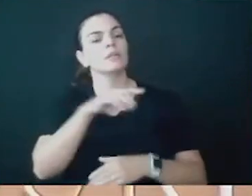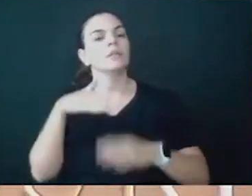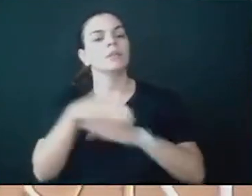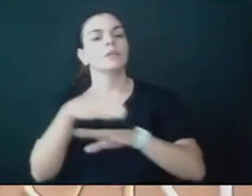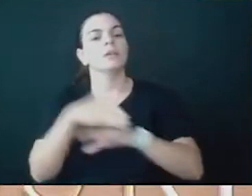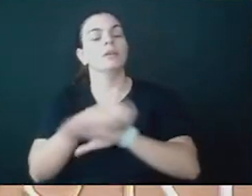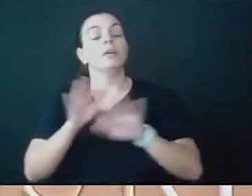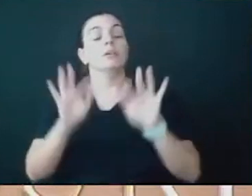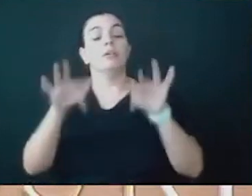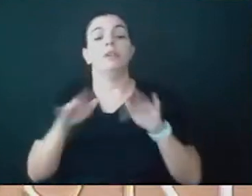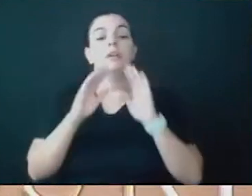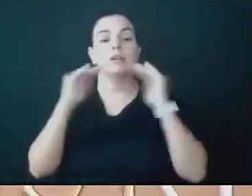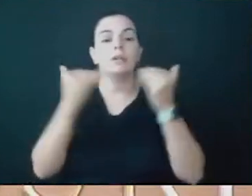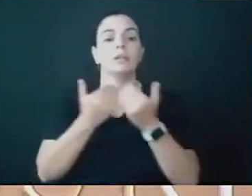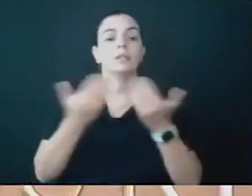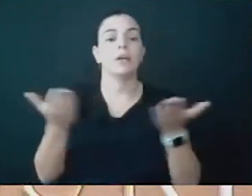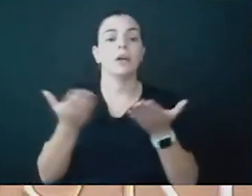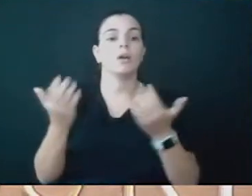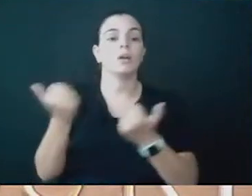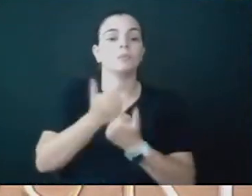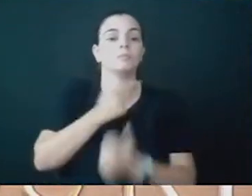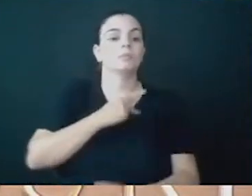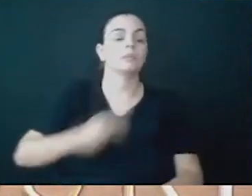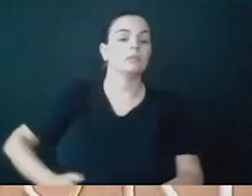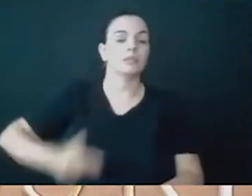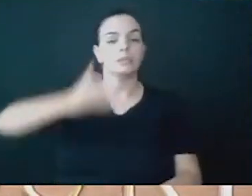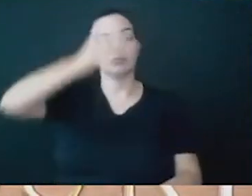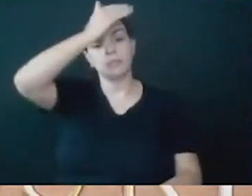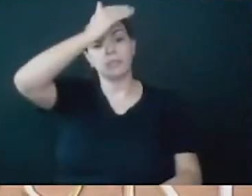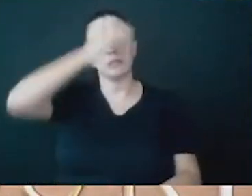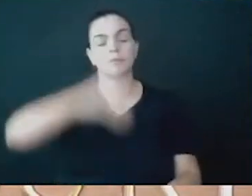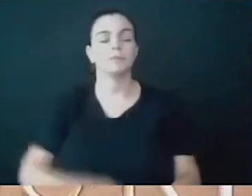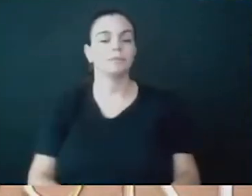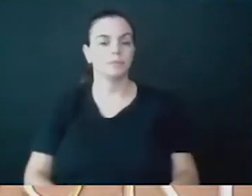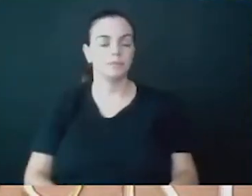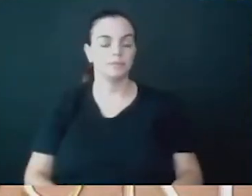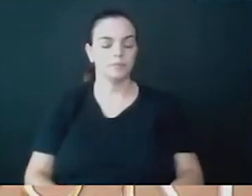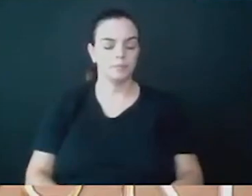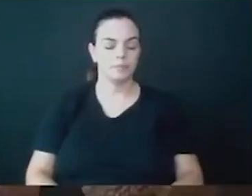encerro a audiência e já passo a presidência ao vereador Marcelo Facchinello. Um bom dia a todos.